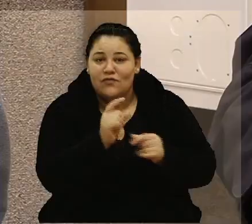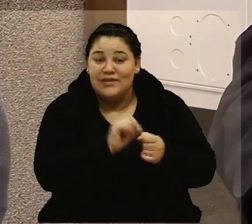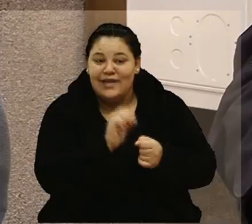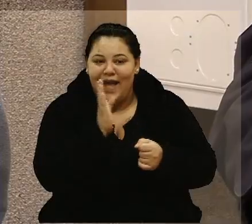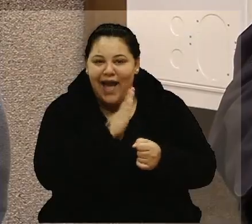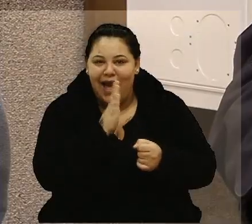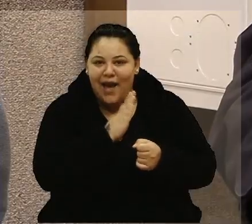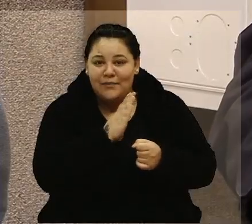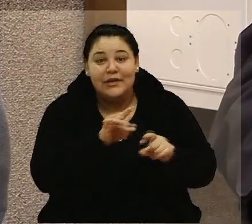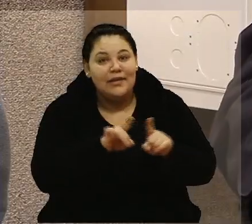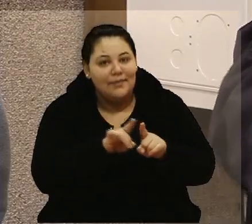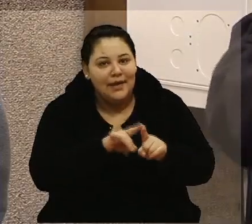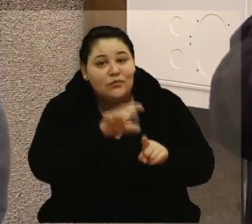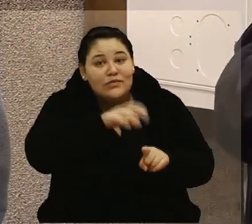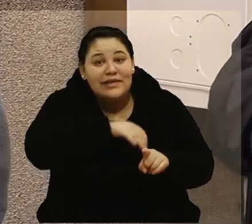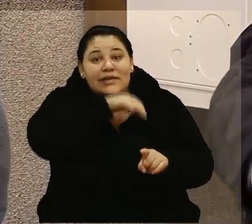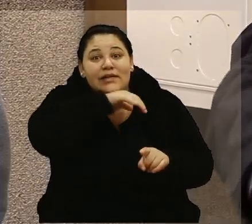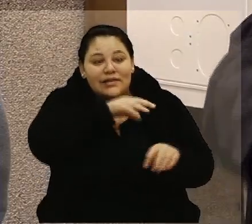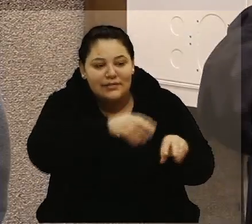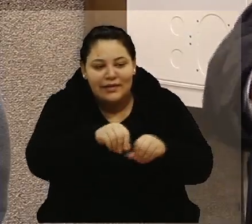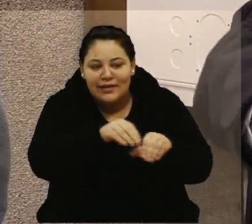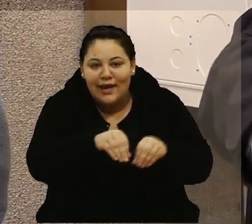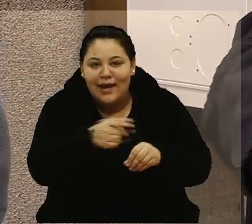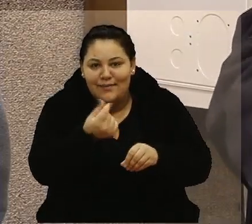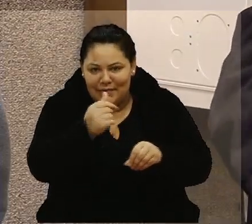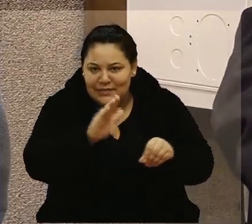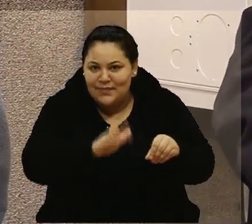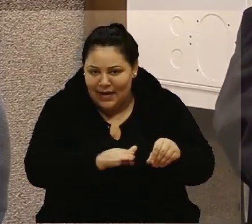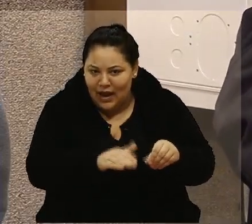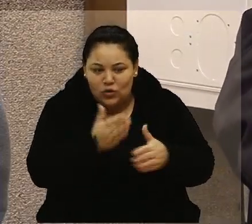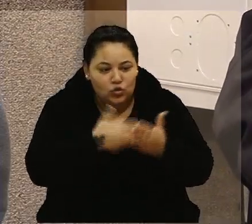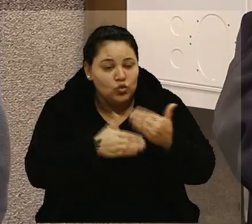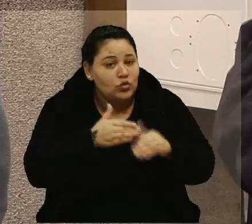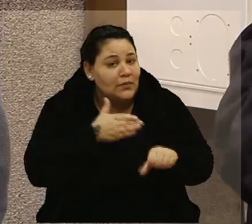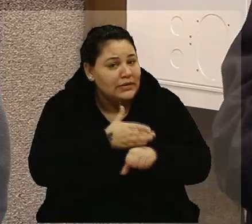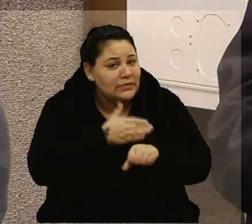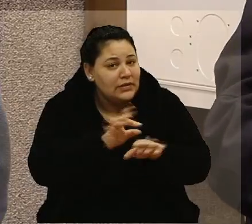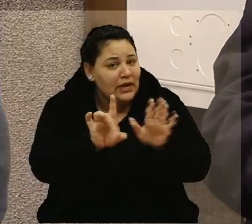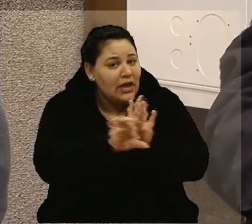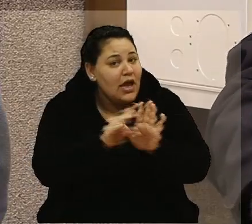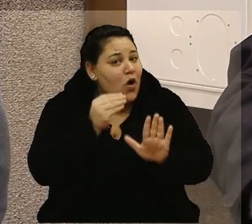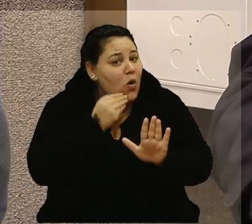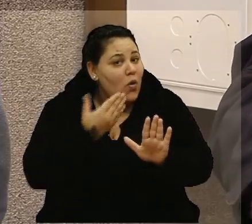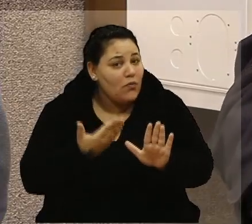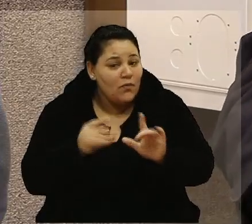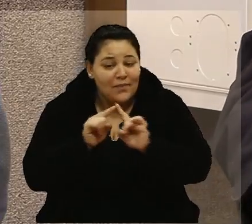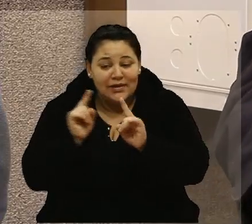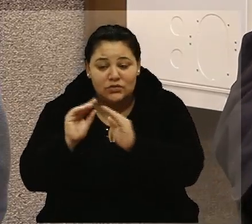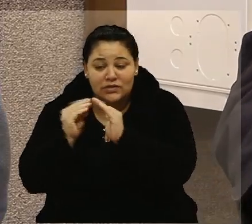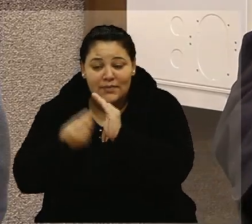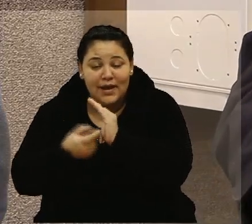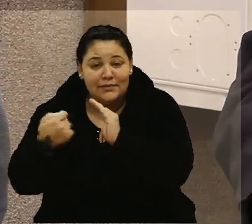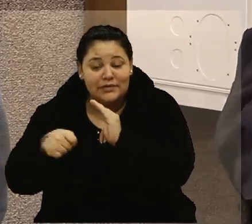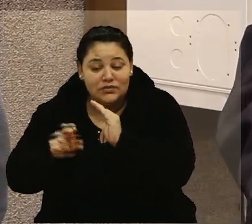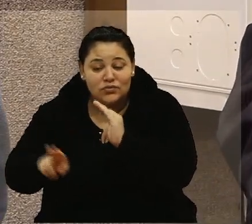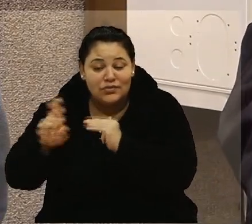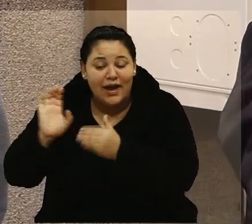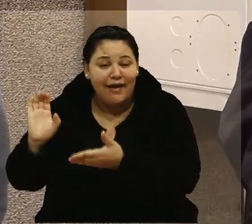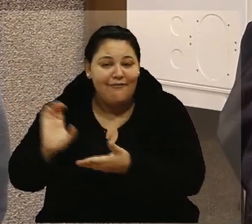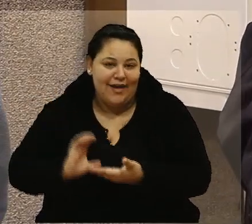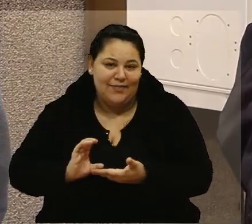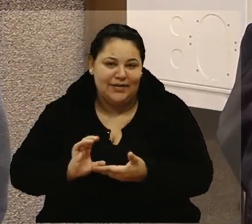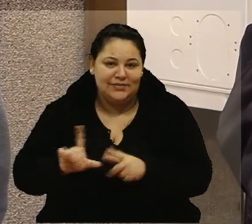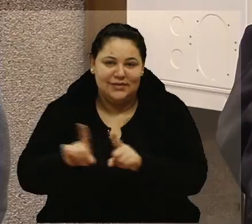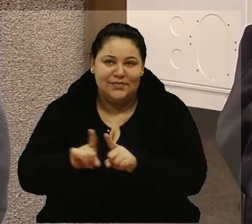forem baratas, né? Tudo legalmente, sem problema nenhum, mas o SAMAI tem que usar esse recurso para aquilo que é